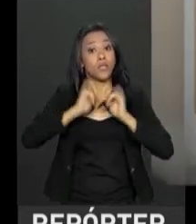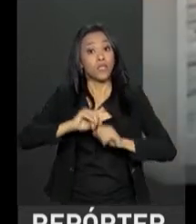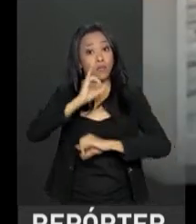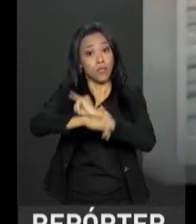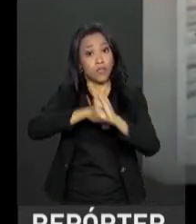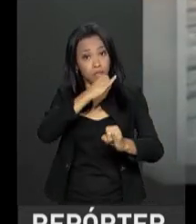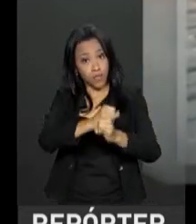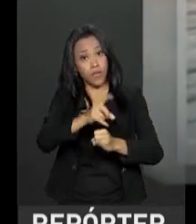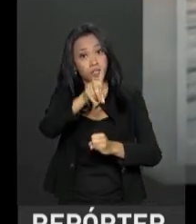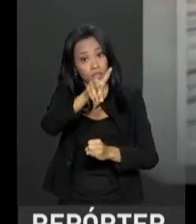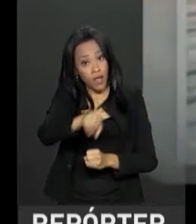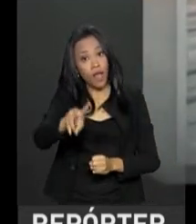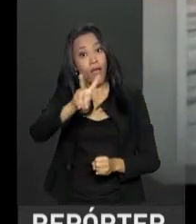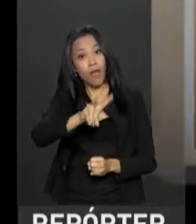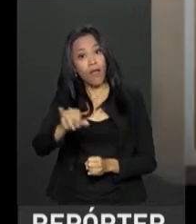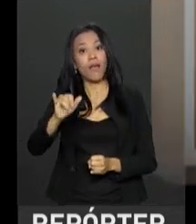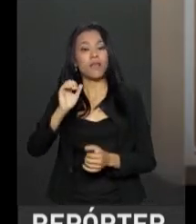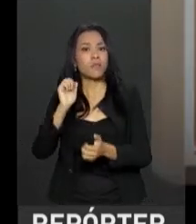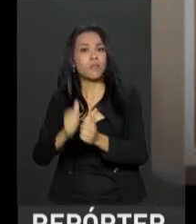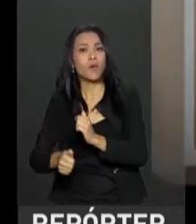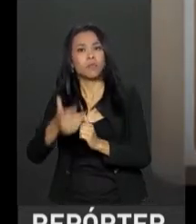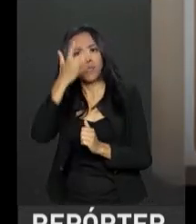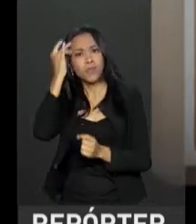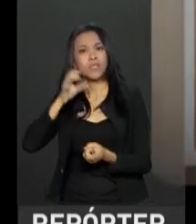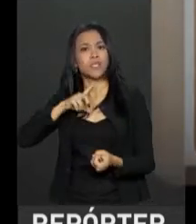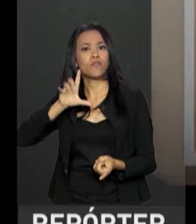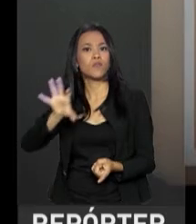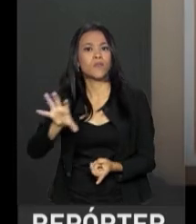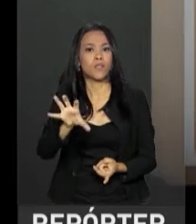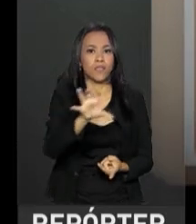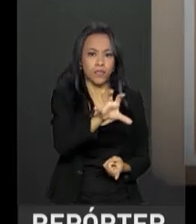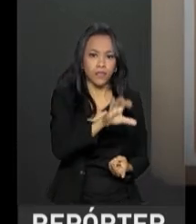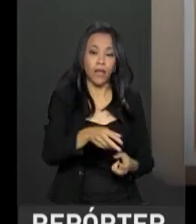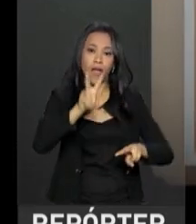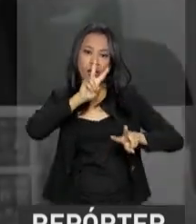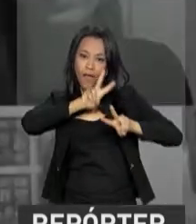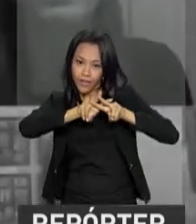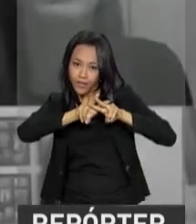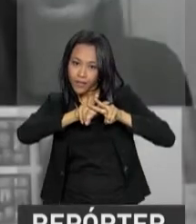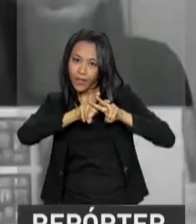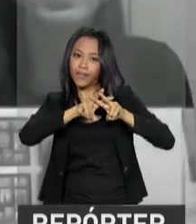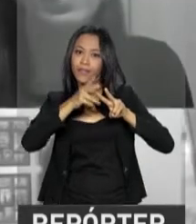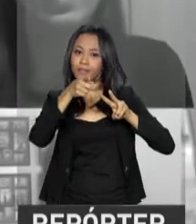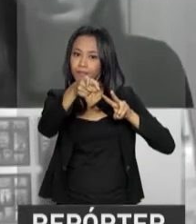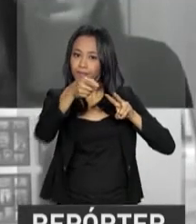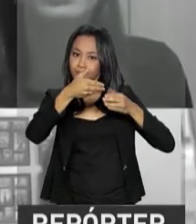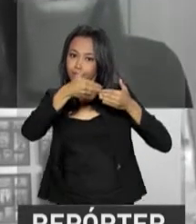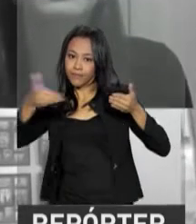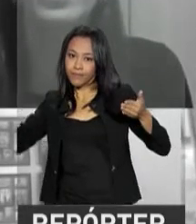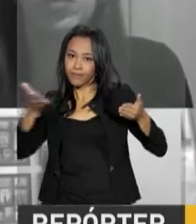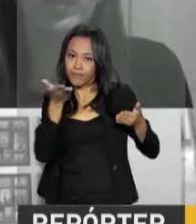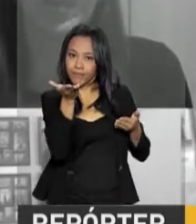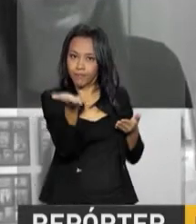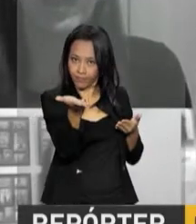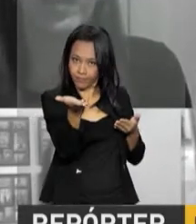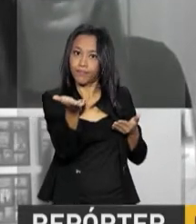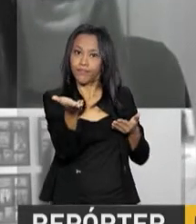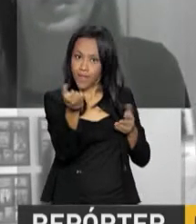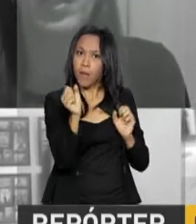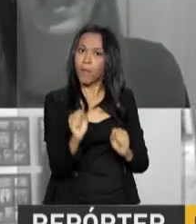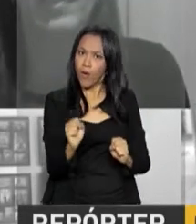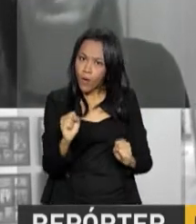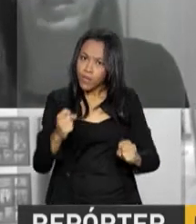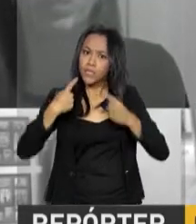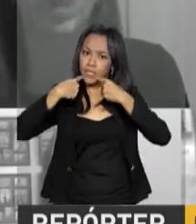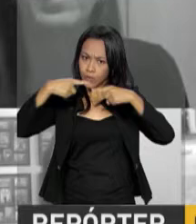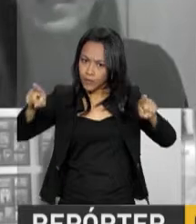compartilhada por atletas e influenciadores com a hashtag esporte sem assédio as denúncias podem ser feitas